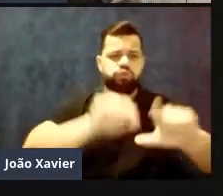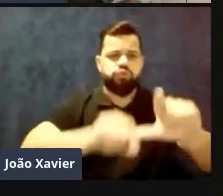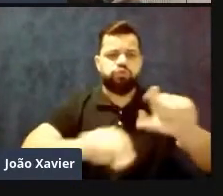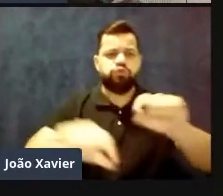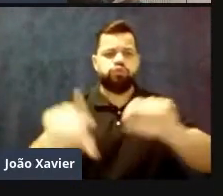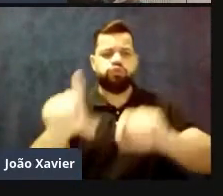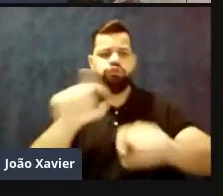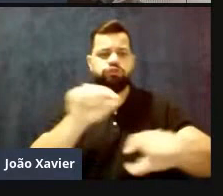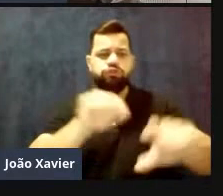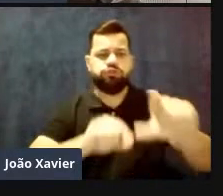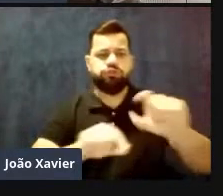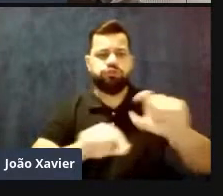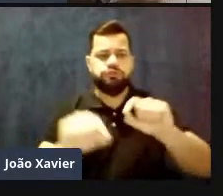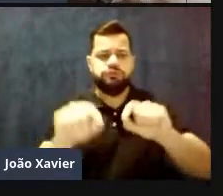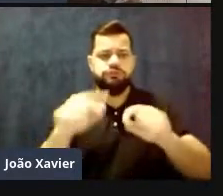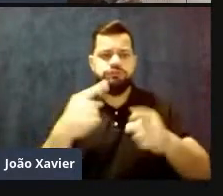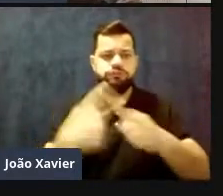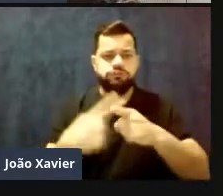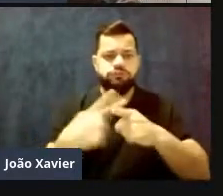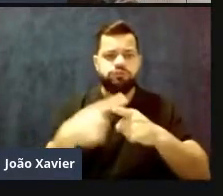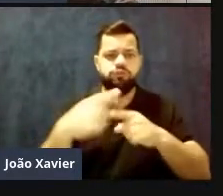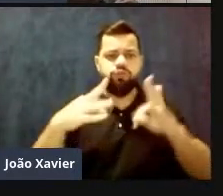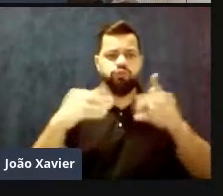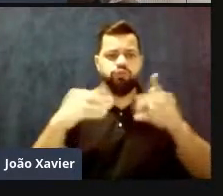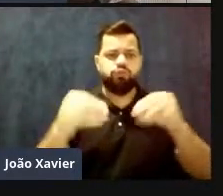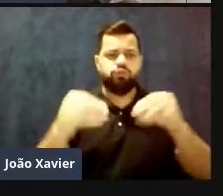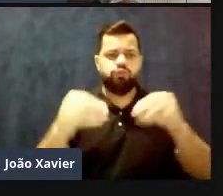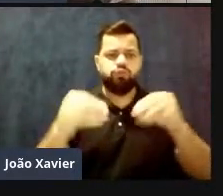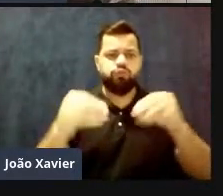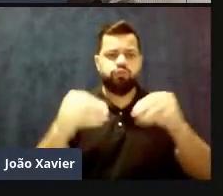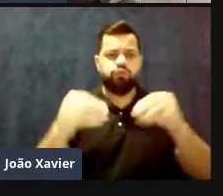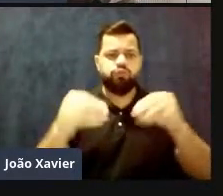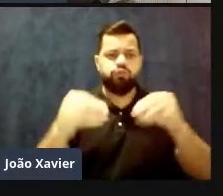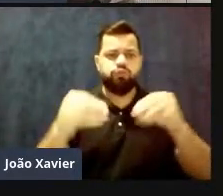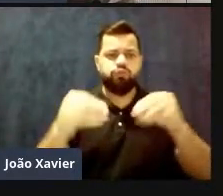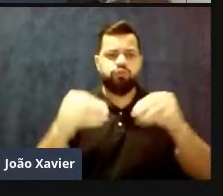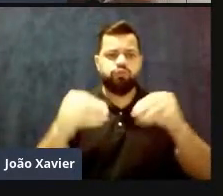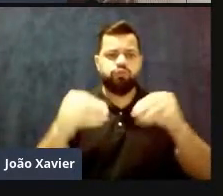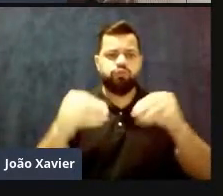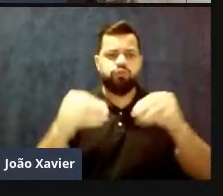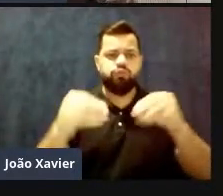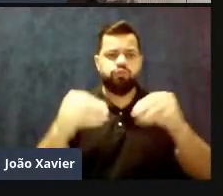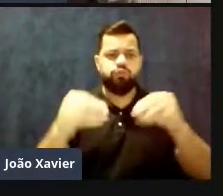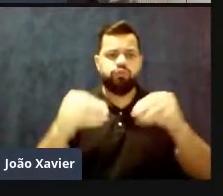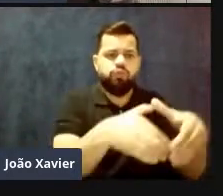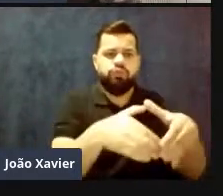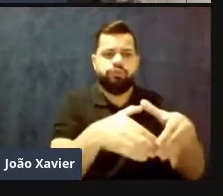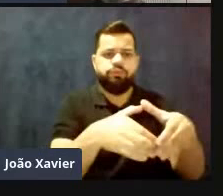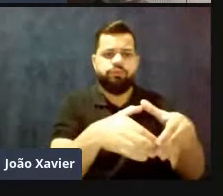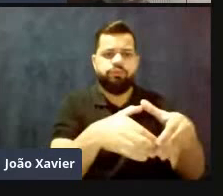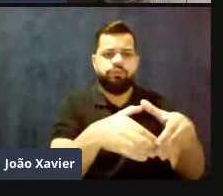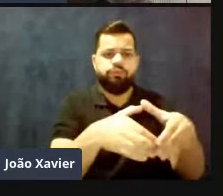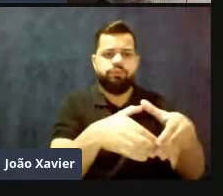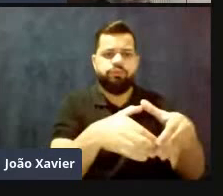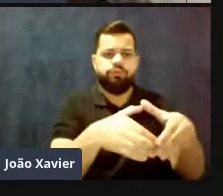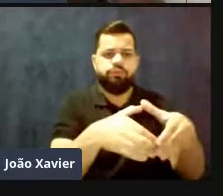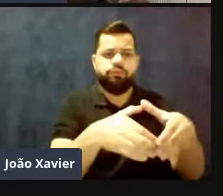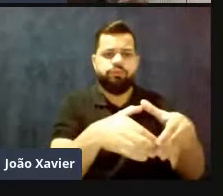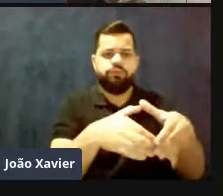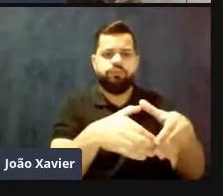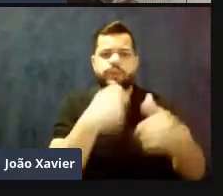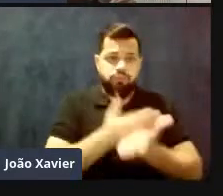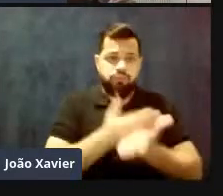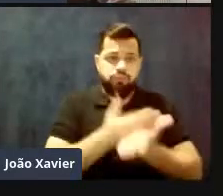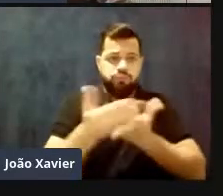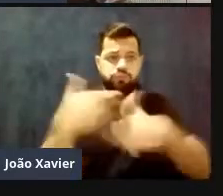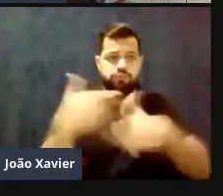comunidade, nós não tínhamos tempo hábil para oferecer treinamento. Então, quem iniciasse o trabalho dentro da UTI Covid precisava